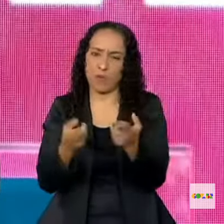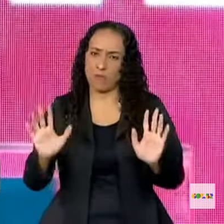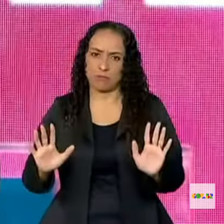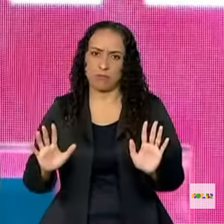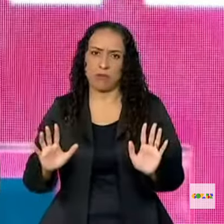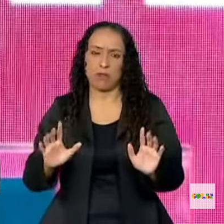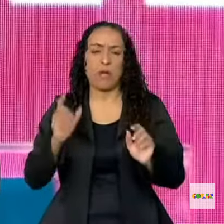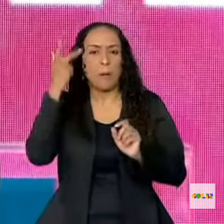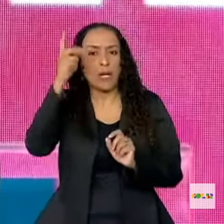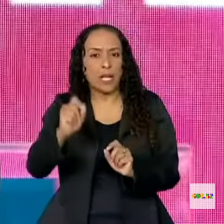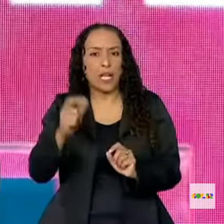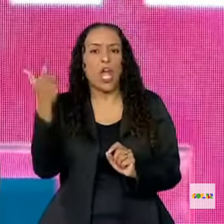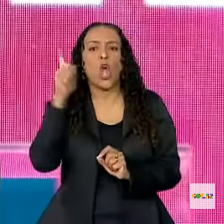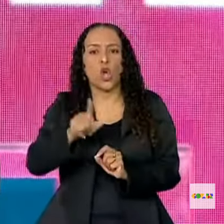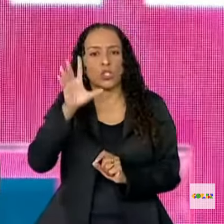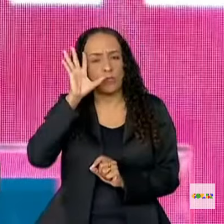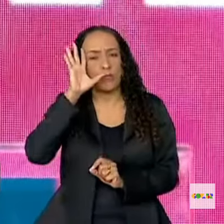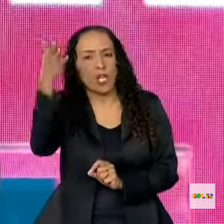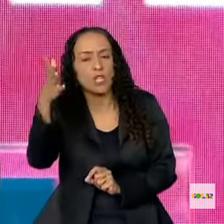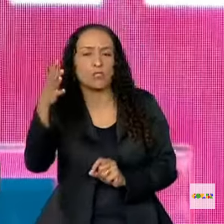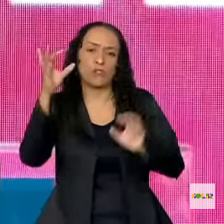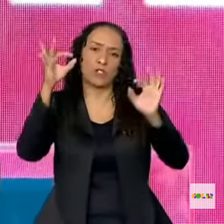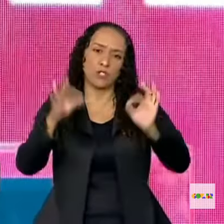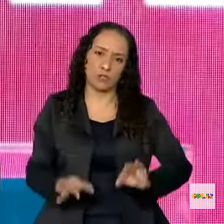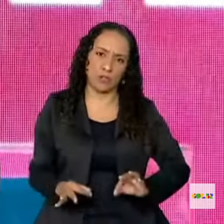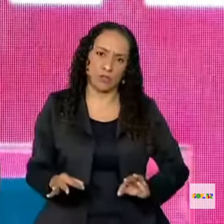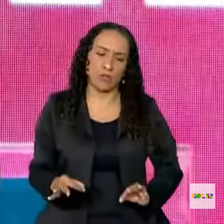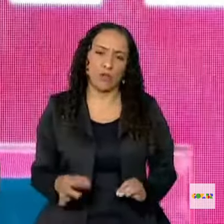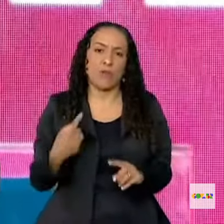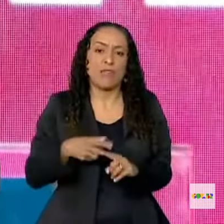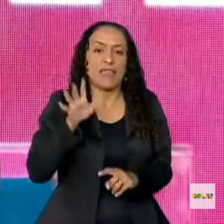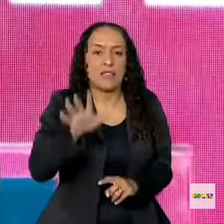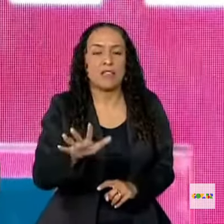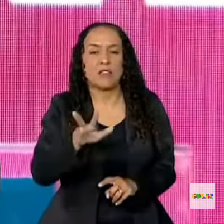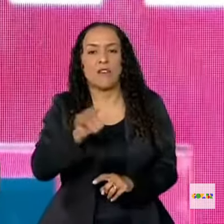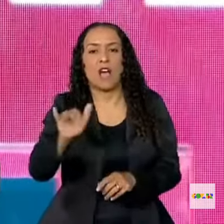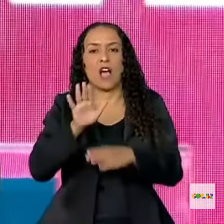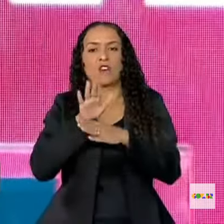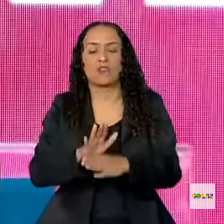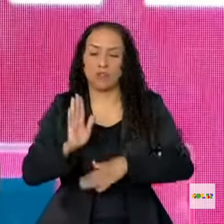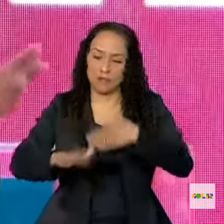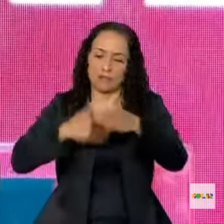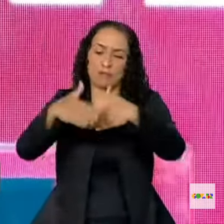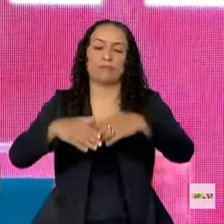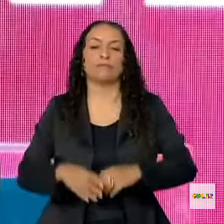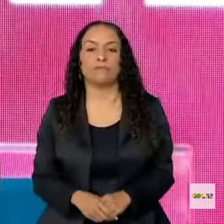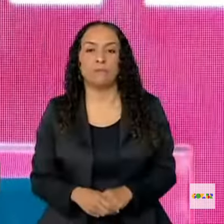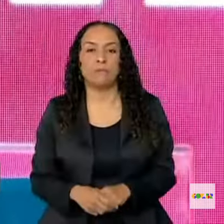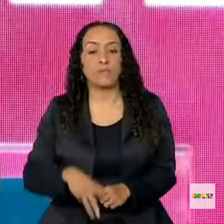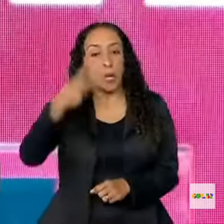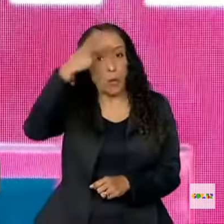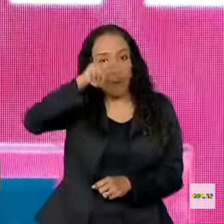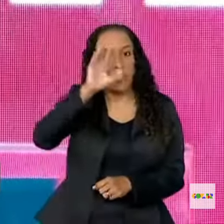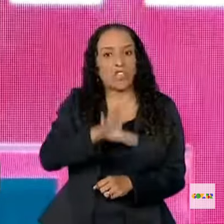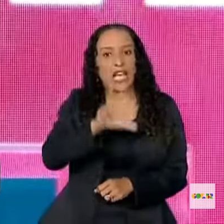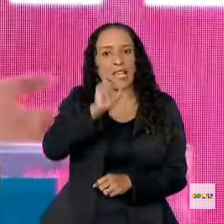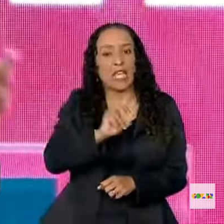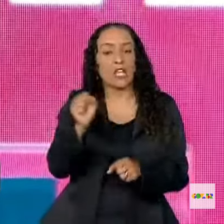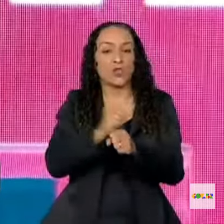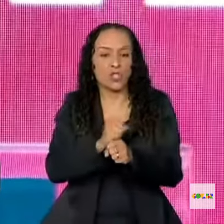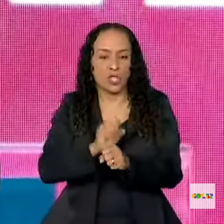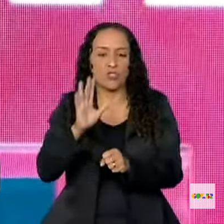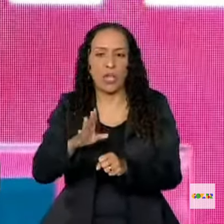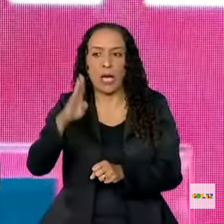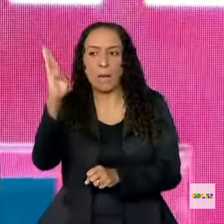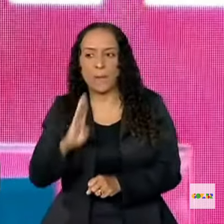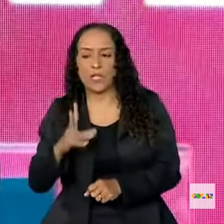para que a gente possa chegar a um denominador comum porque é isso que vai ajudar o nosso crescimento México já tem 500 anos osil